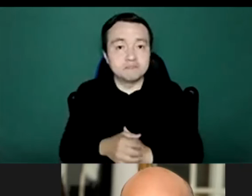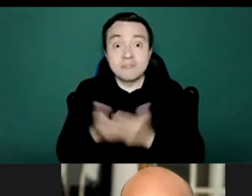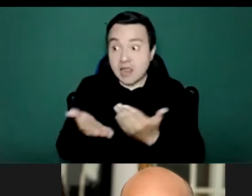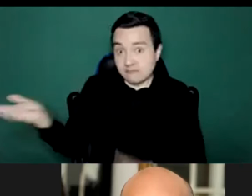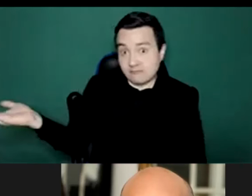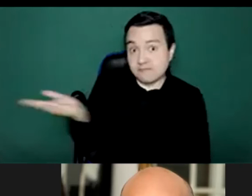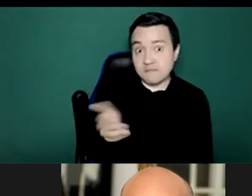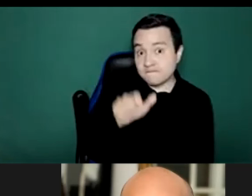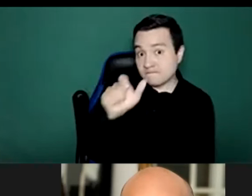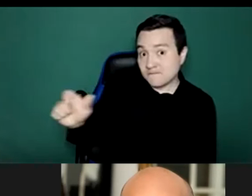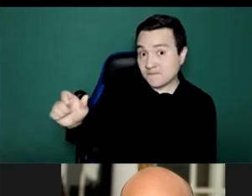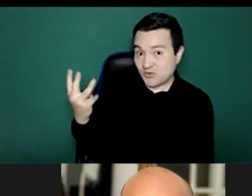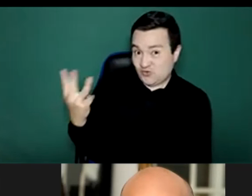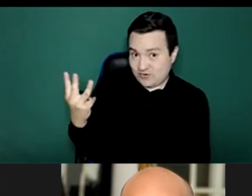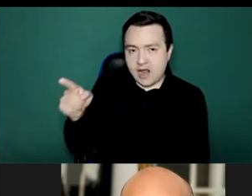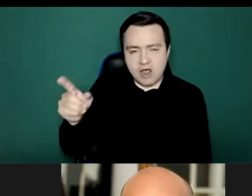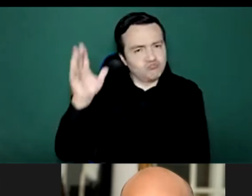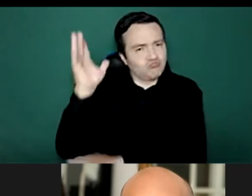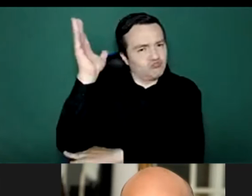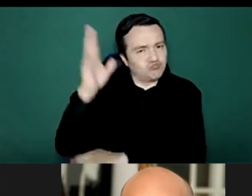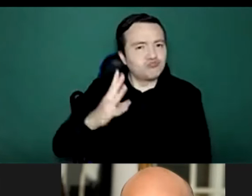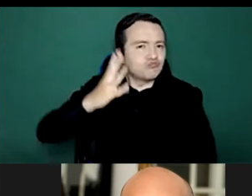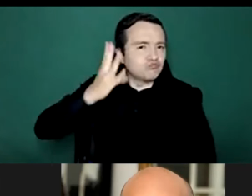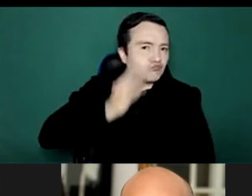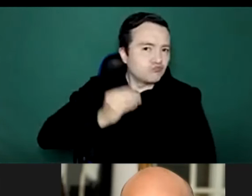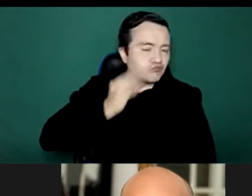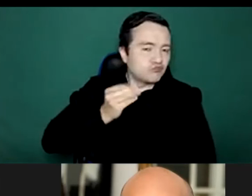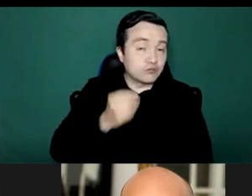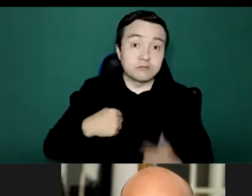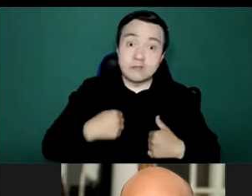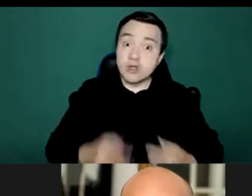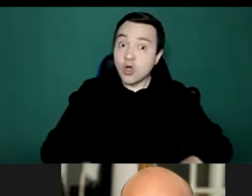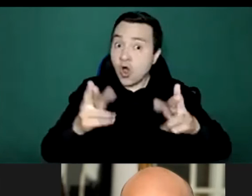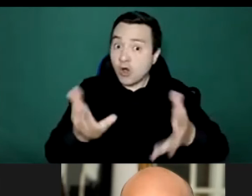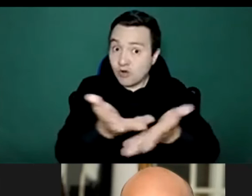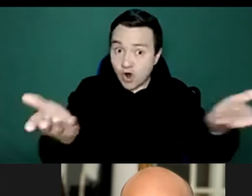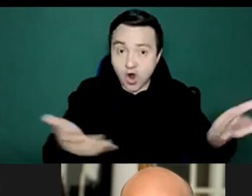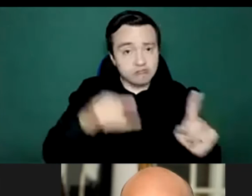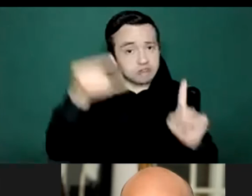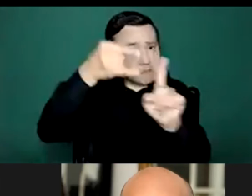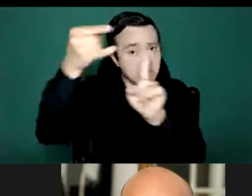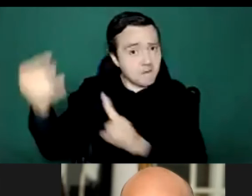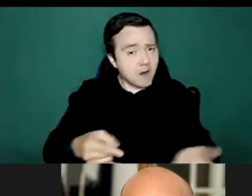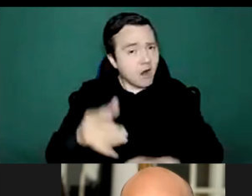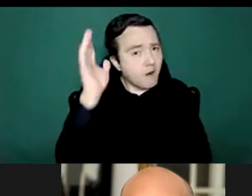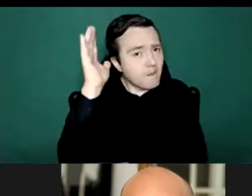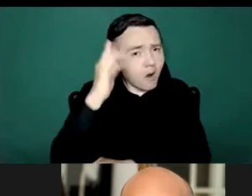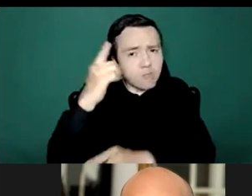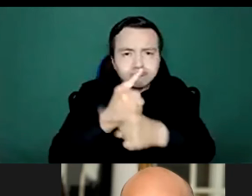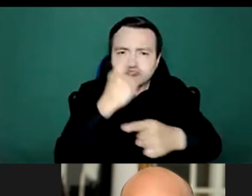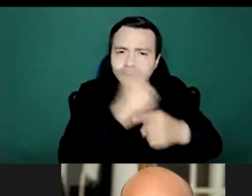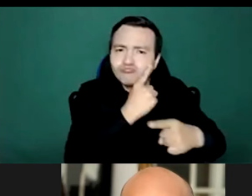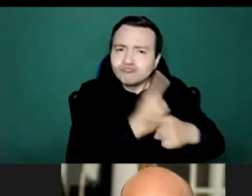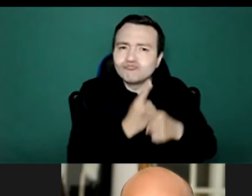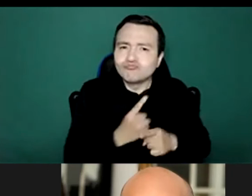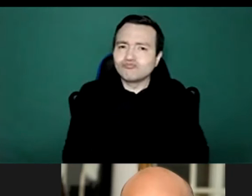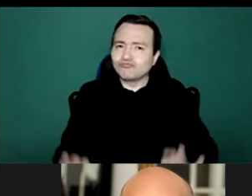continuação nossos invitados. Les desejo uma sessão exitosa e produtiva.